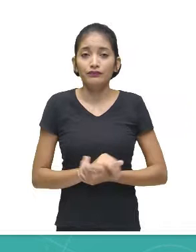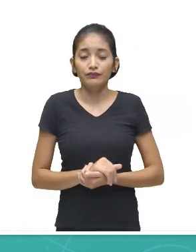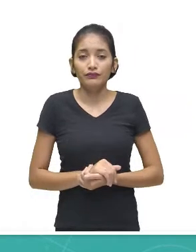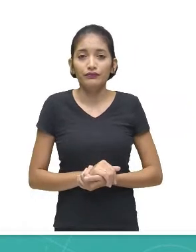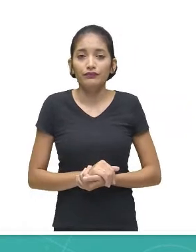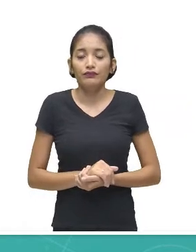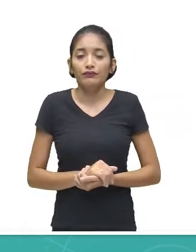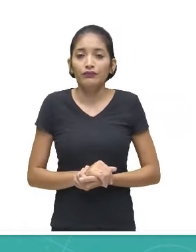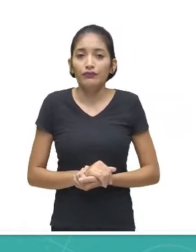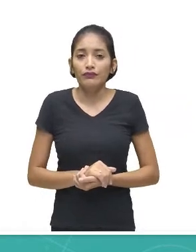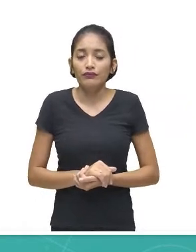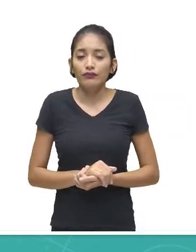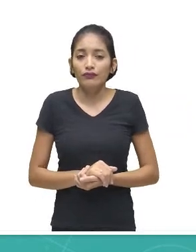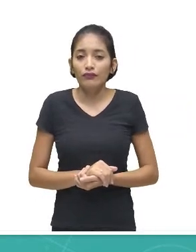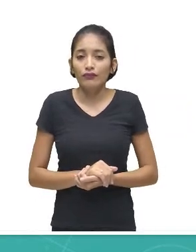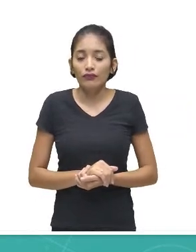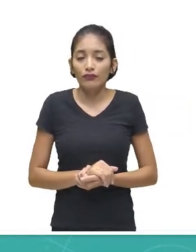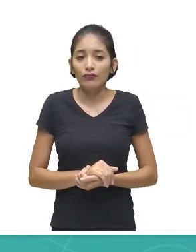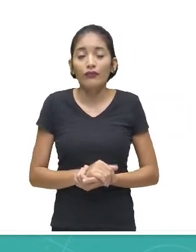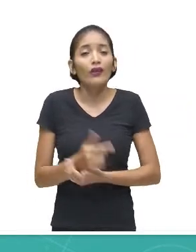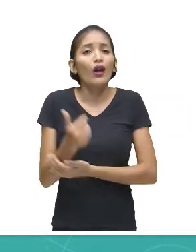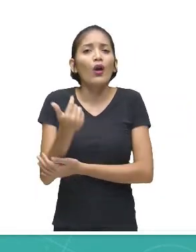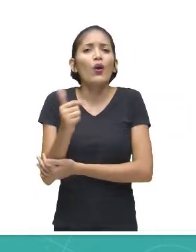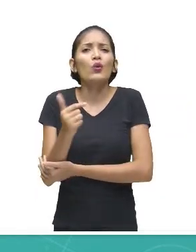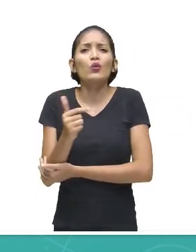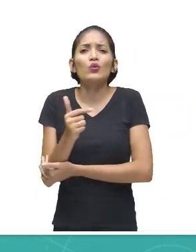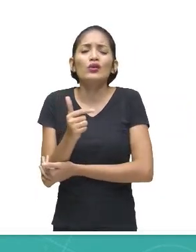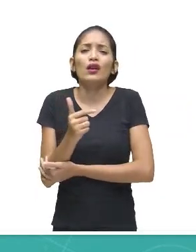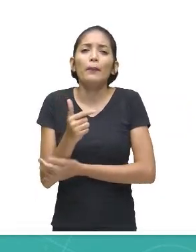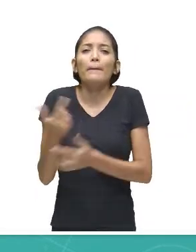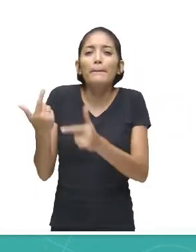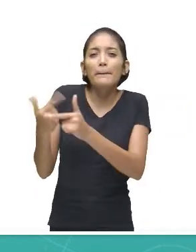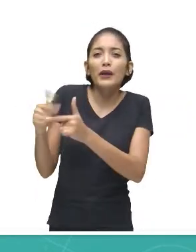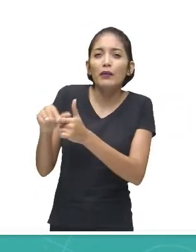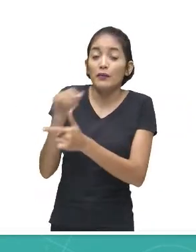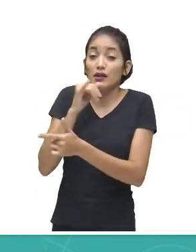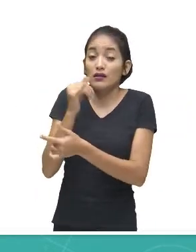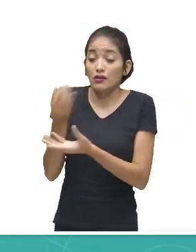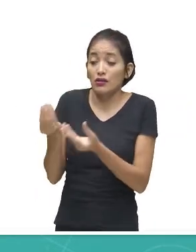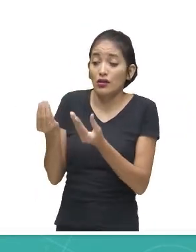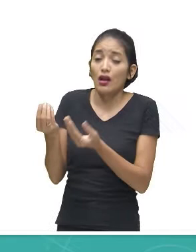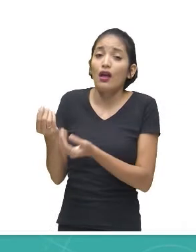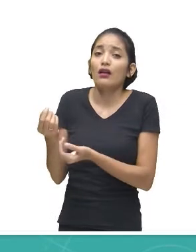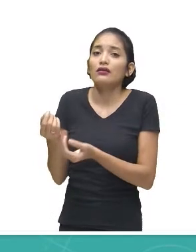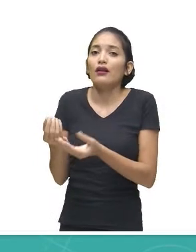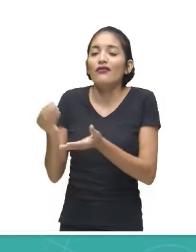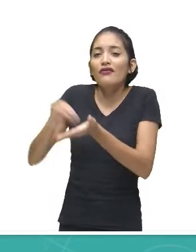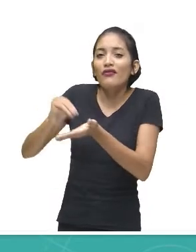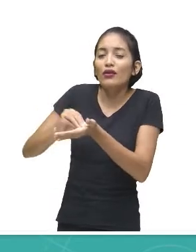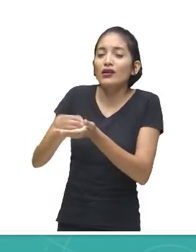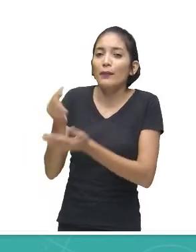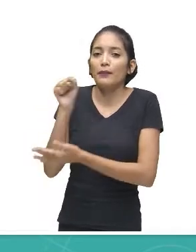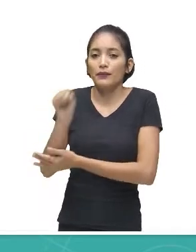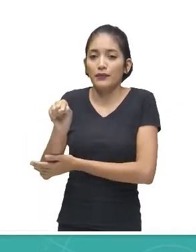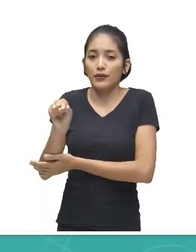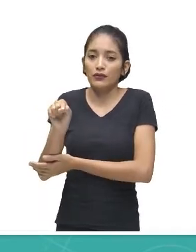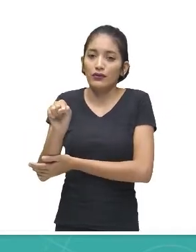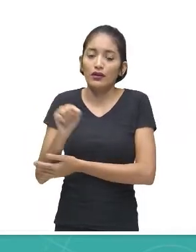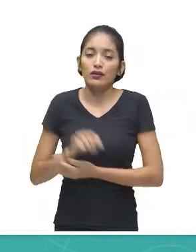sentido da música. Então, não há um prejuízo, né? Se a gente não colocar a pontuação. Mas a gente